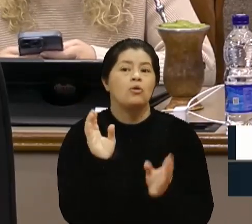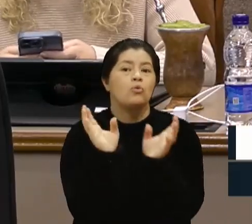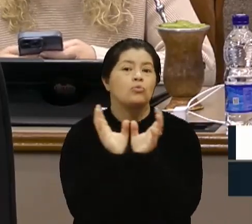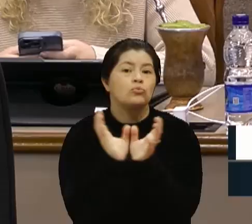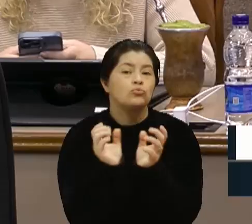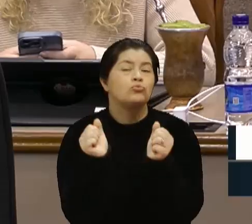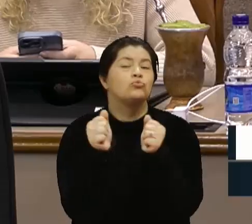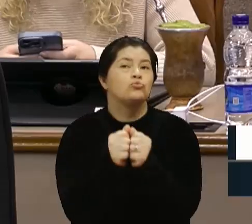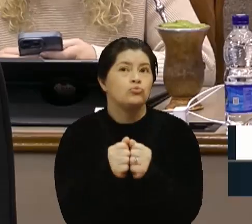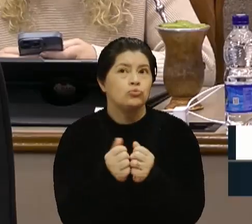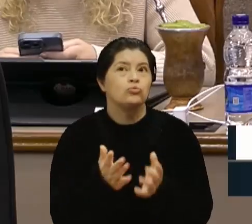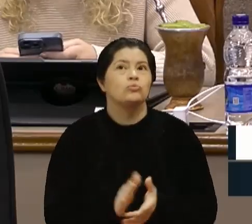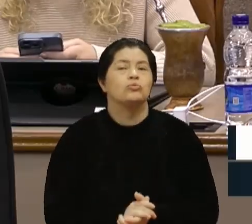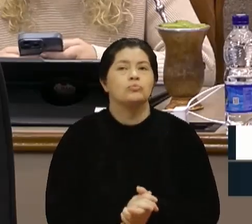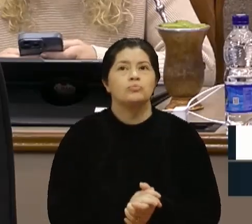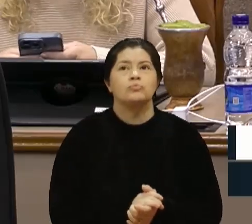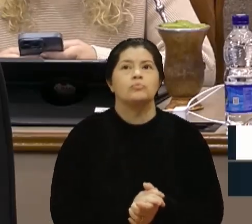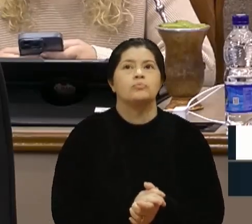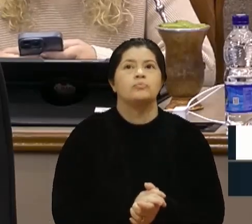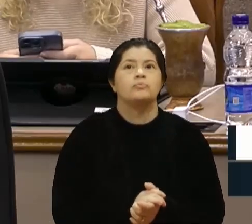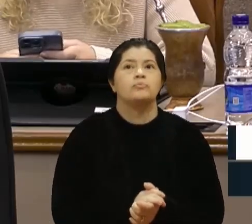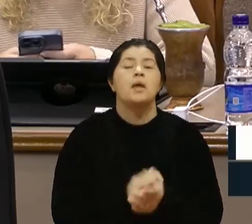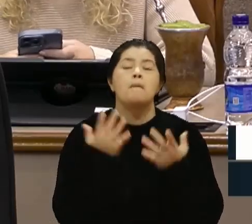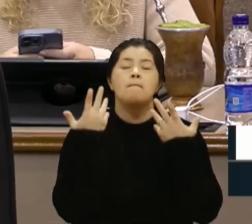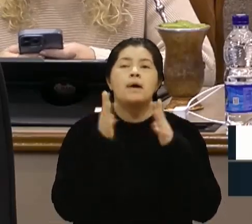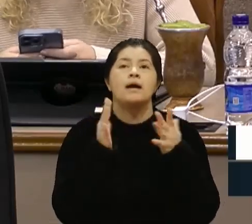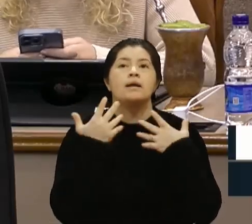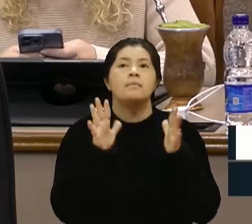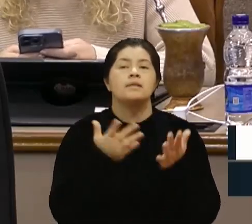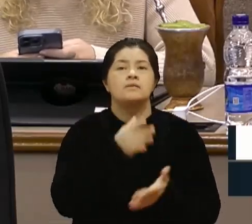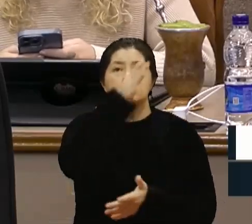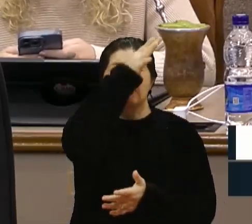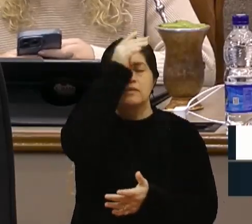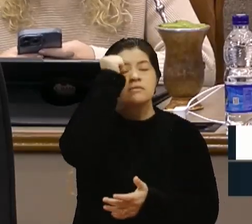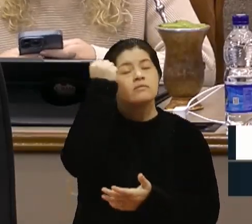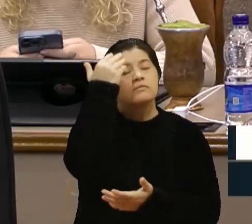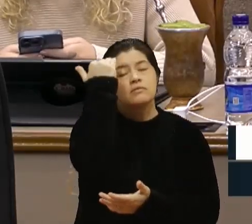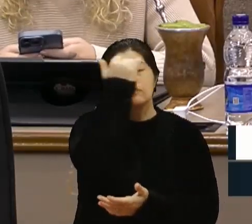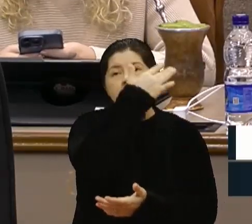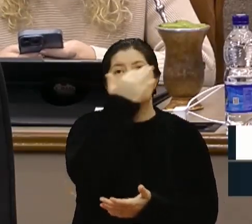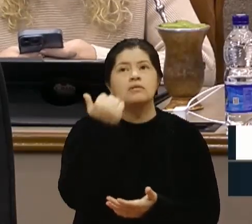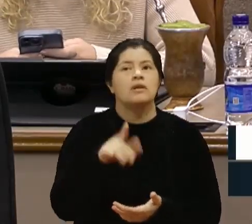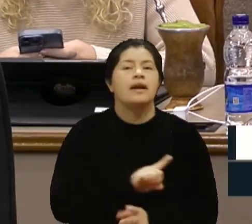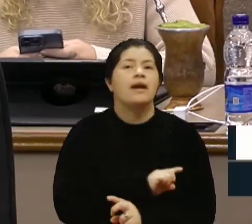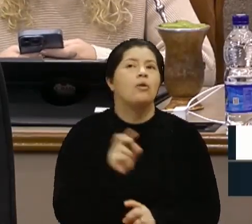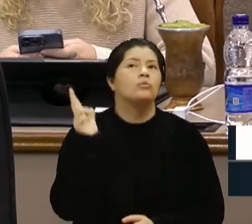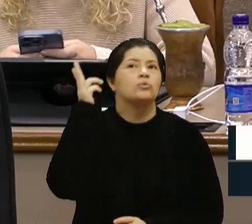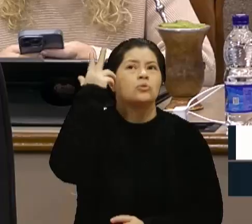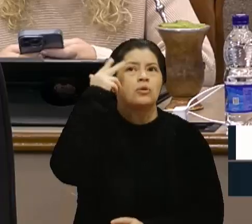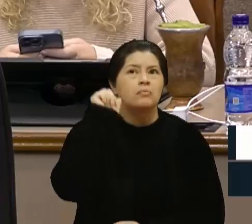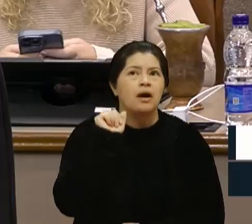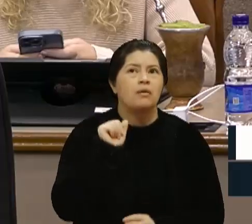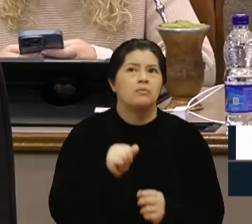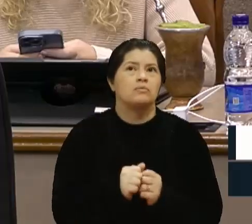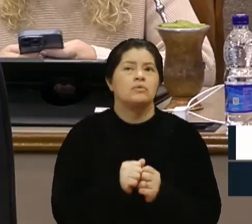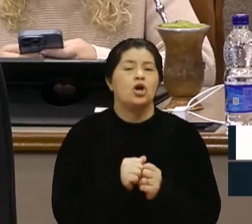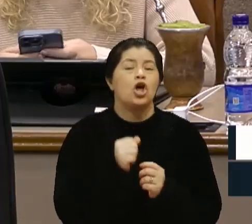traz junto, né, tenho que parabenizar o prefeito por essa situação. Não é normal 12 a